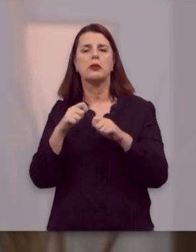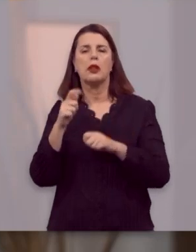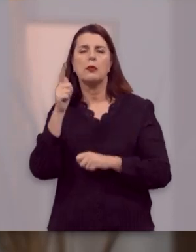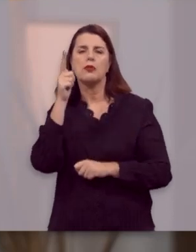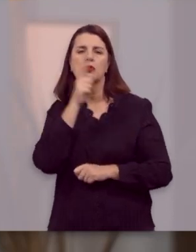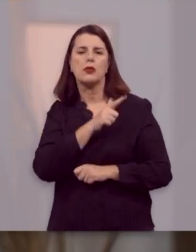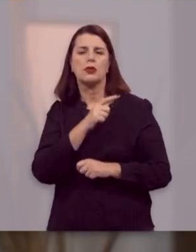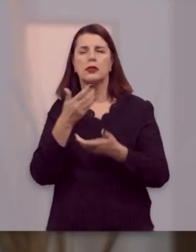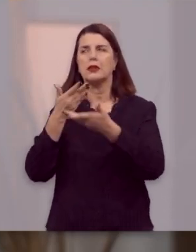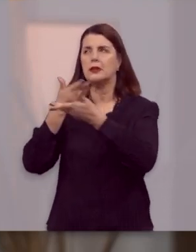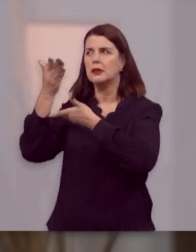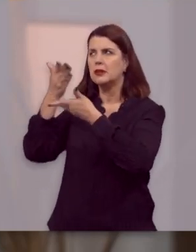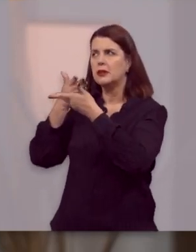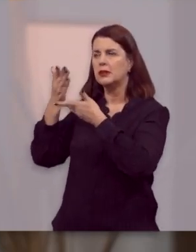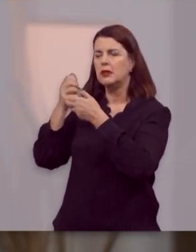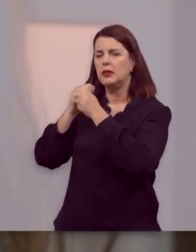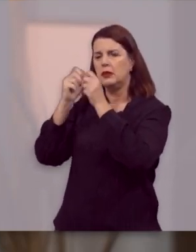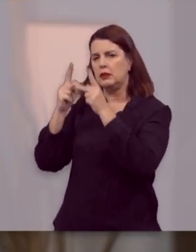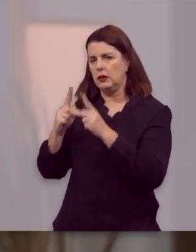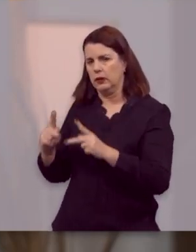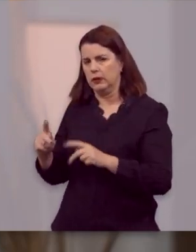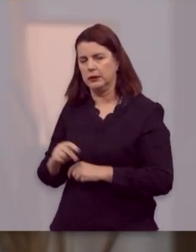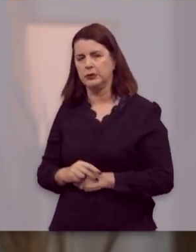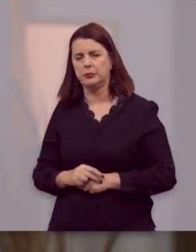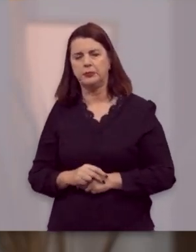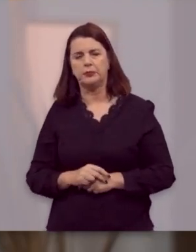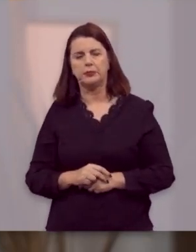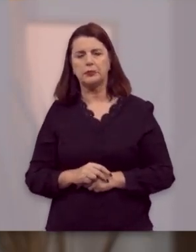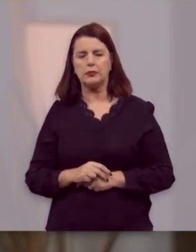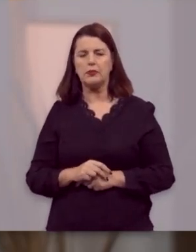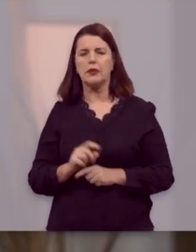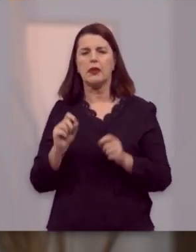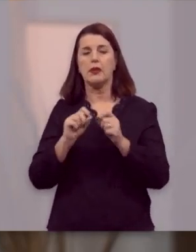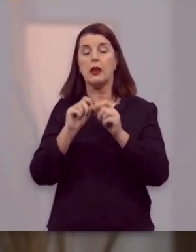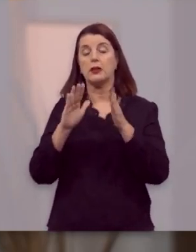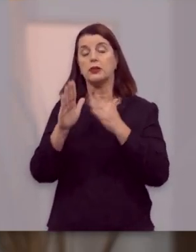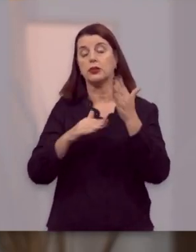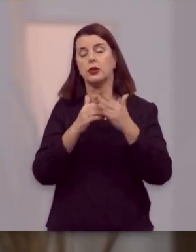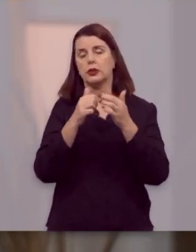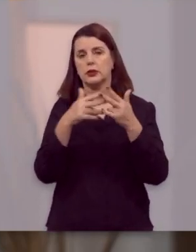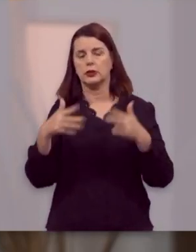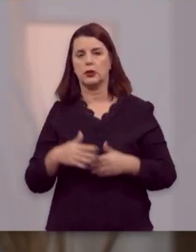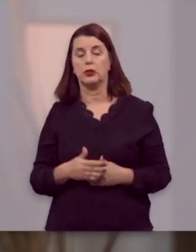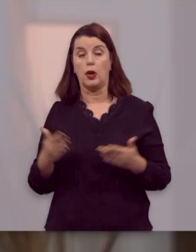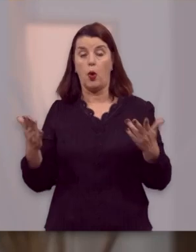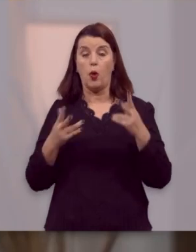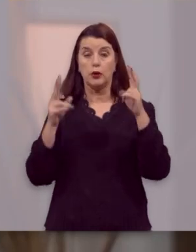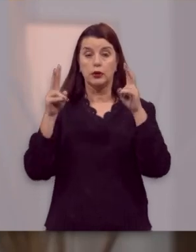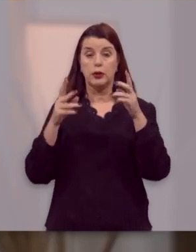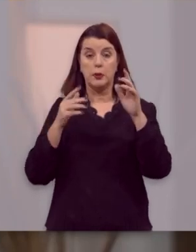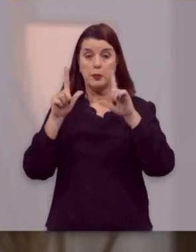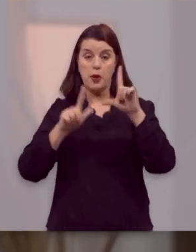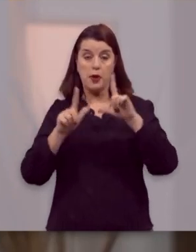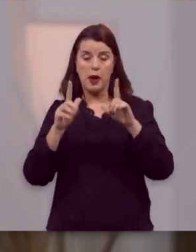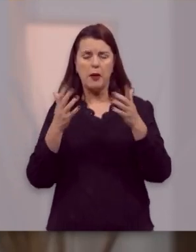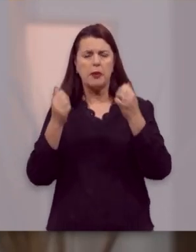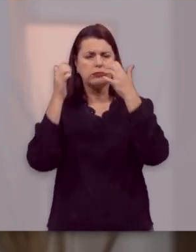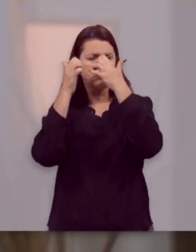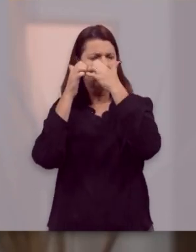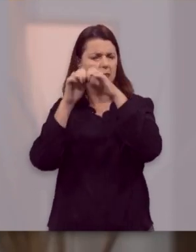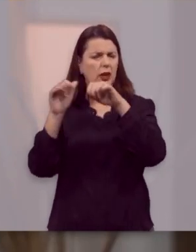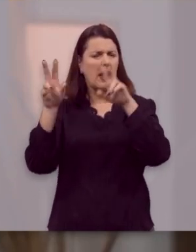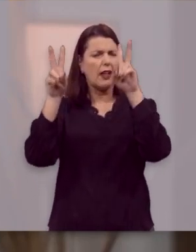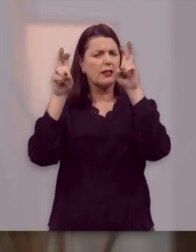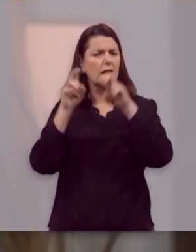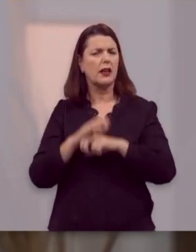podemos alcançar um relacionamento de paz junto com o Criador de todas as coisas. No programa de hoje, nós vamos